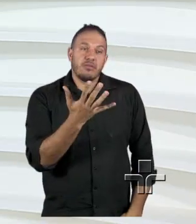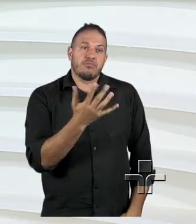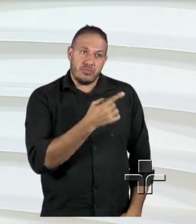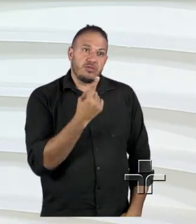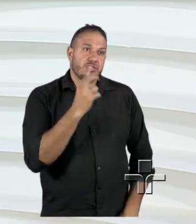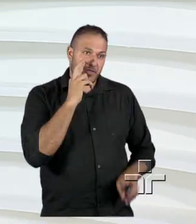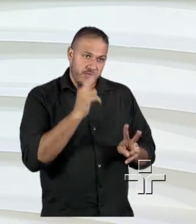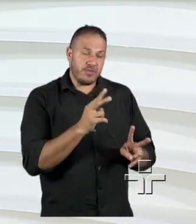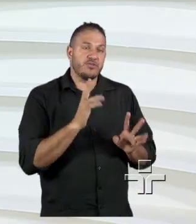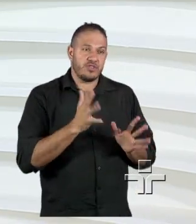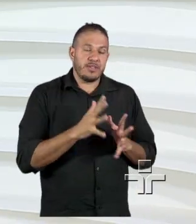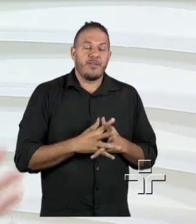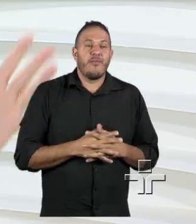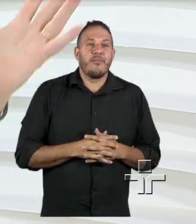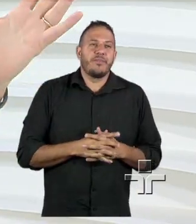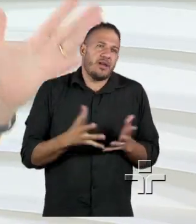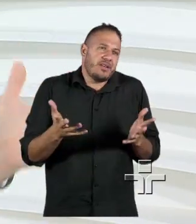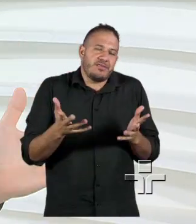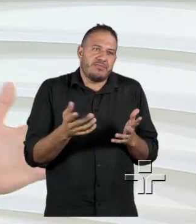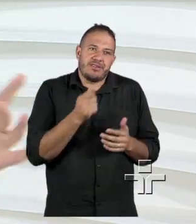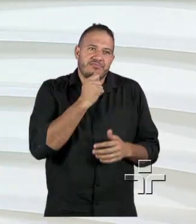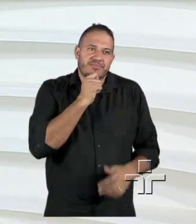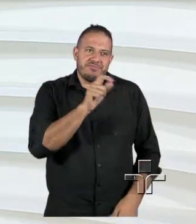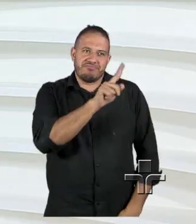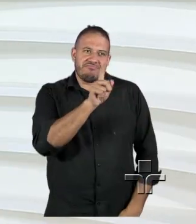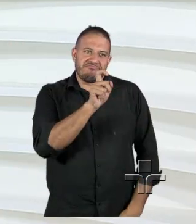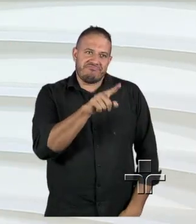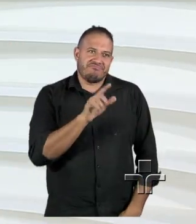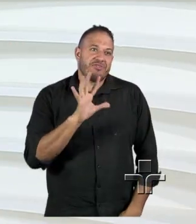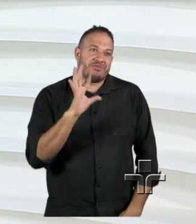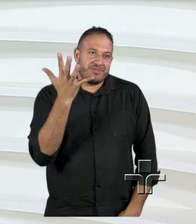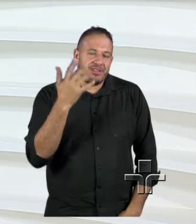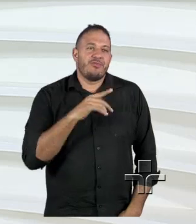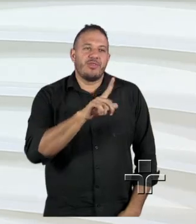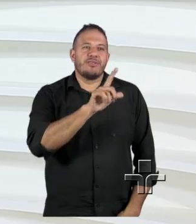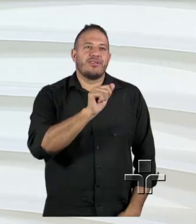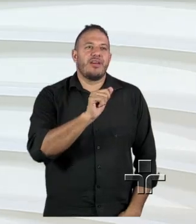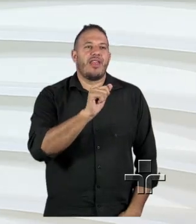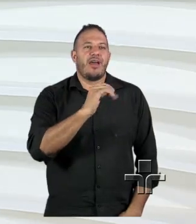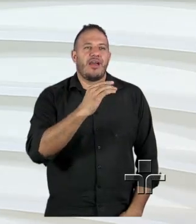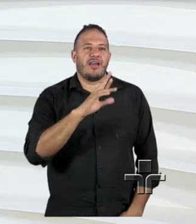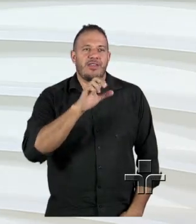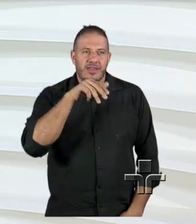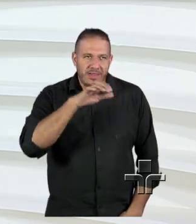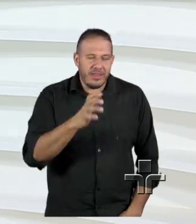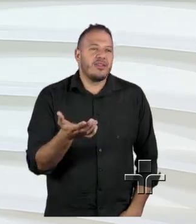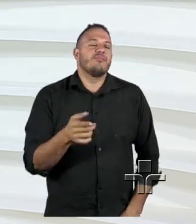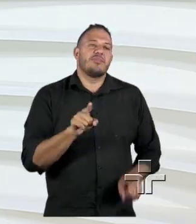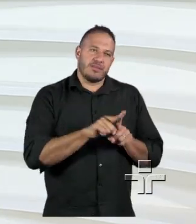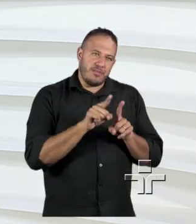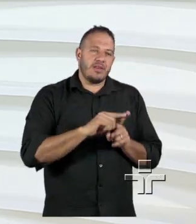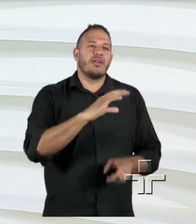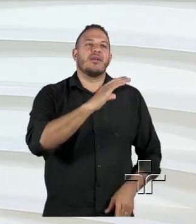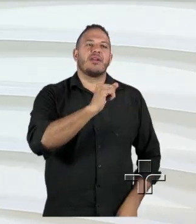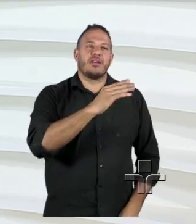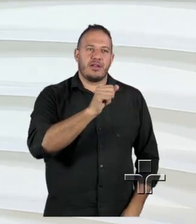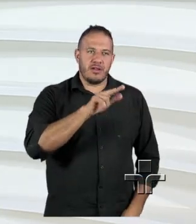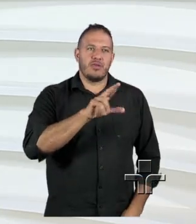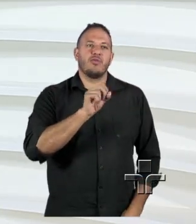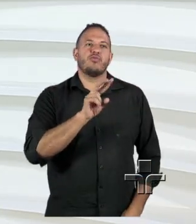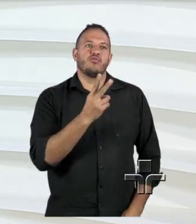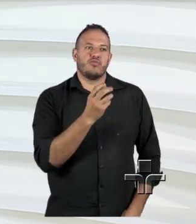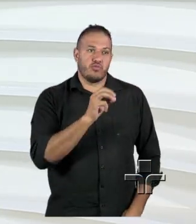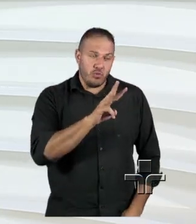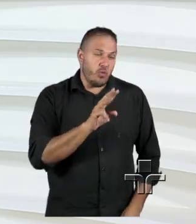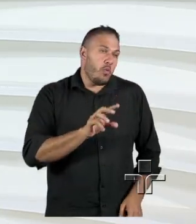né? Então é um livro aberto o que fazer fora. A gente pode fazer lá Creme, Bendito, Cacau Show, que são nossas marcas, e Lanante, ou a gente pode